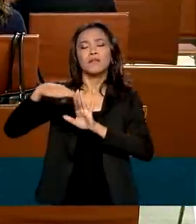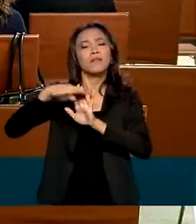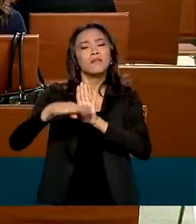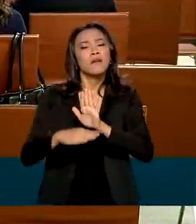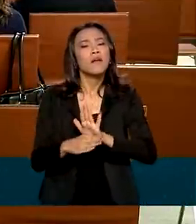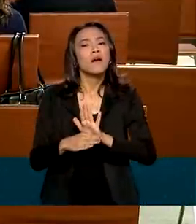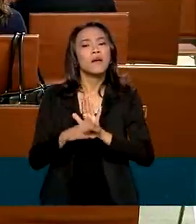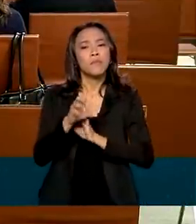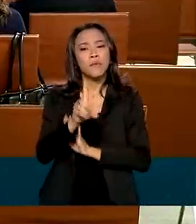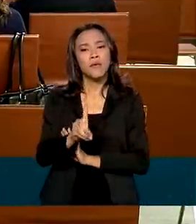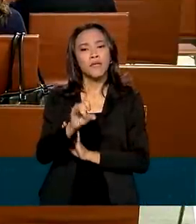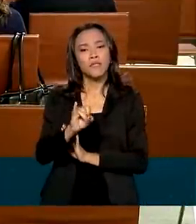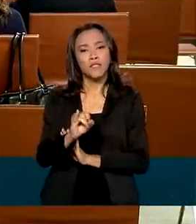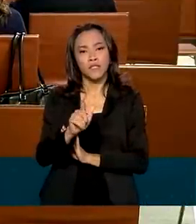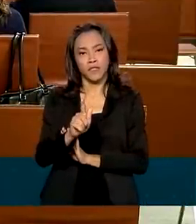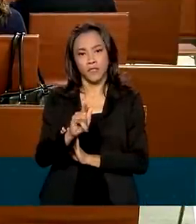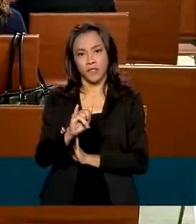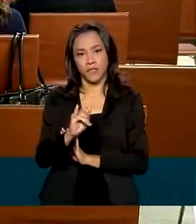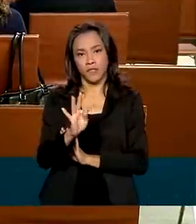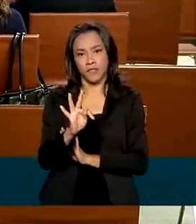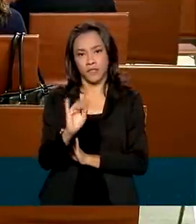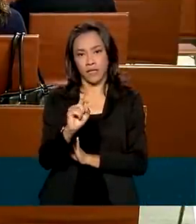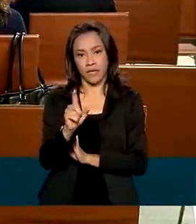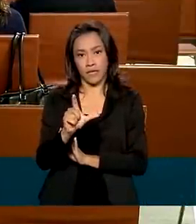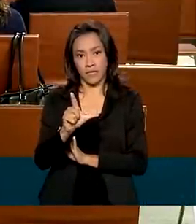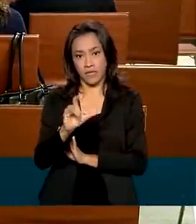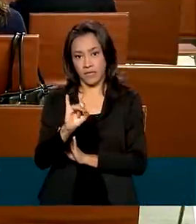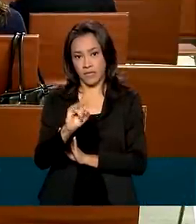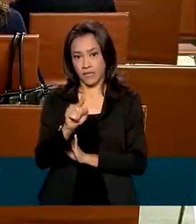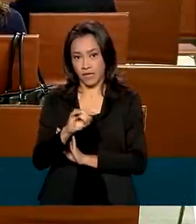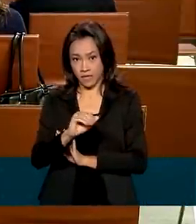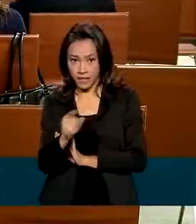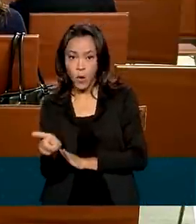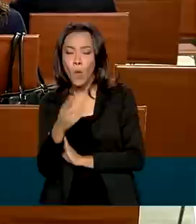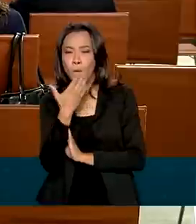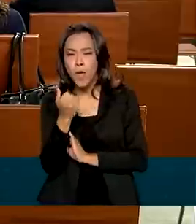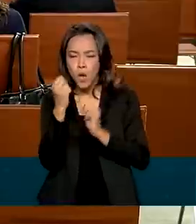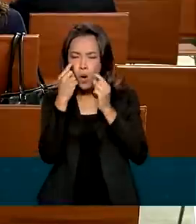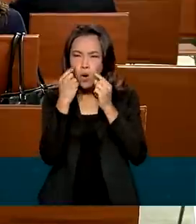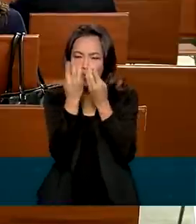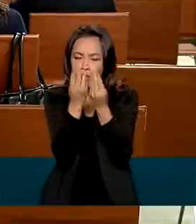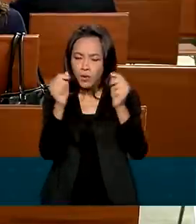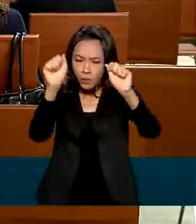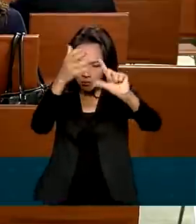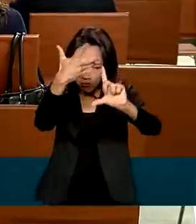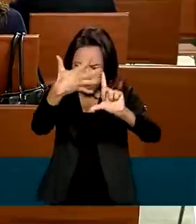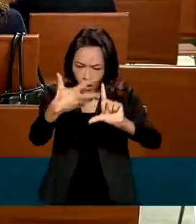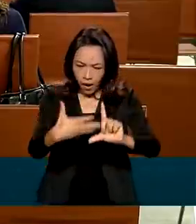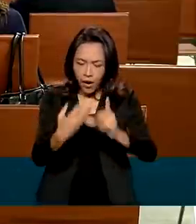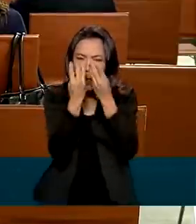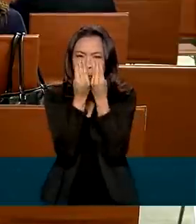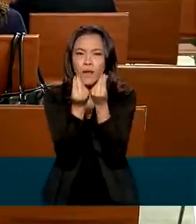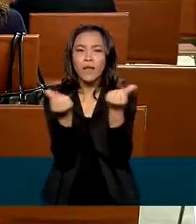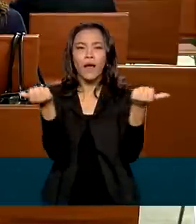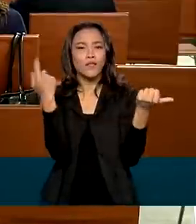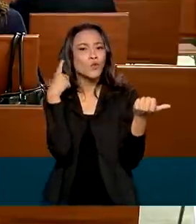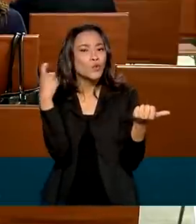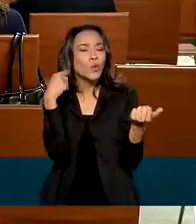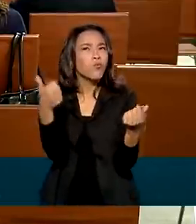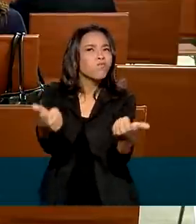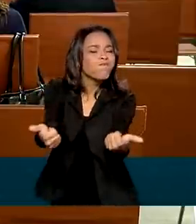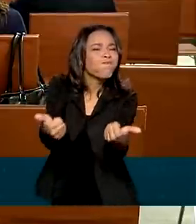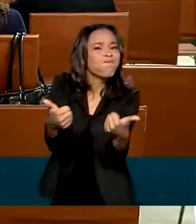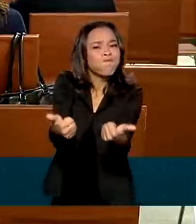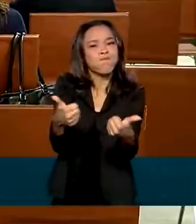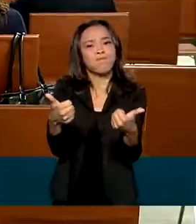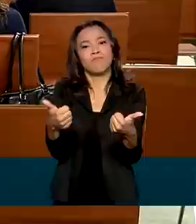ela é fantástica que ela permite além da qualidade além do som melhor do vídeo melhor permitir essa parceria ela